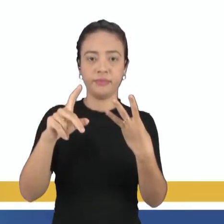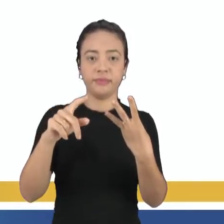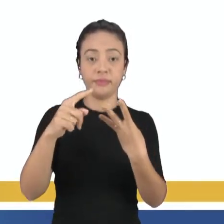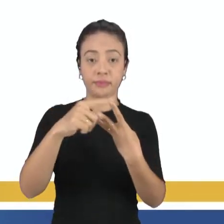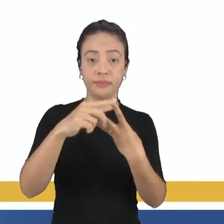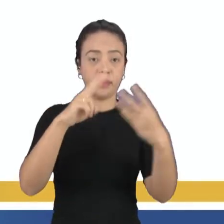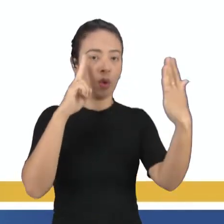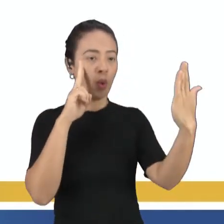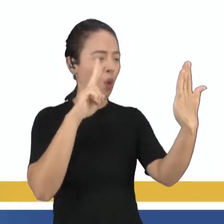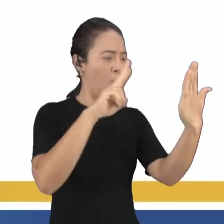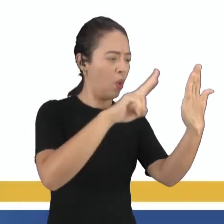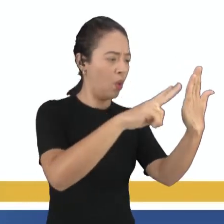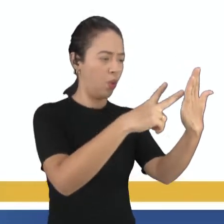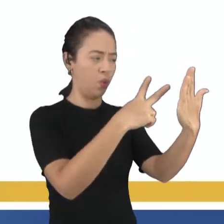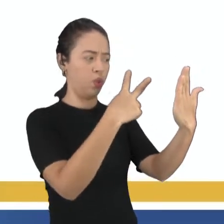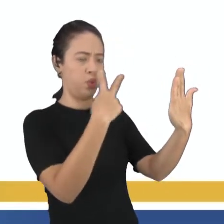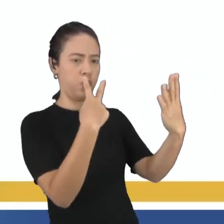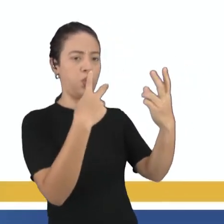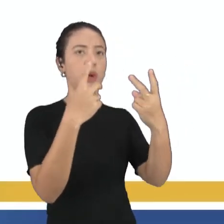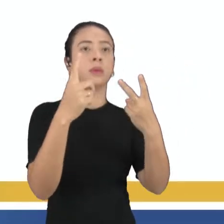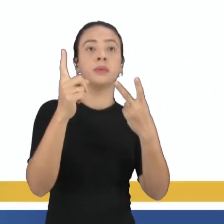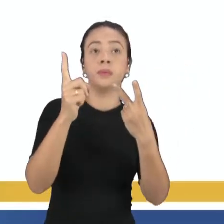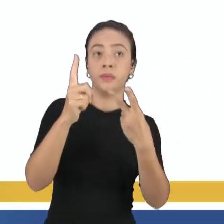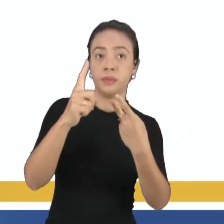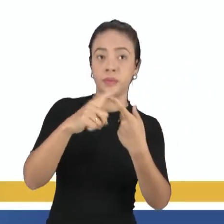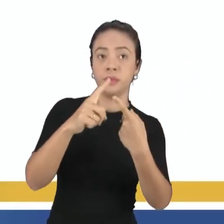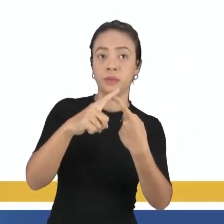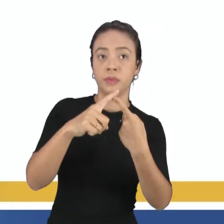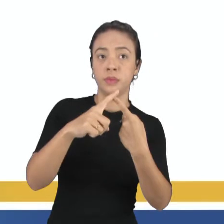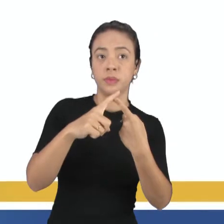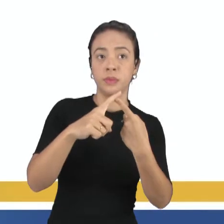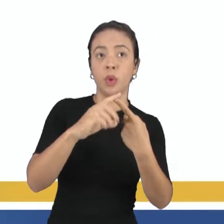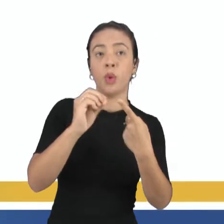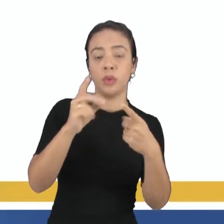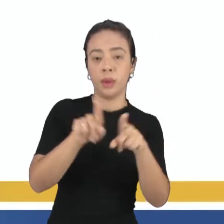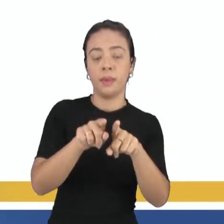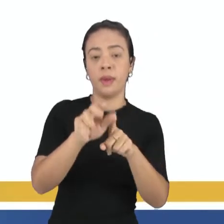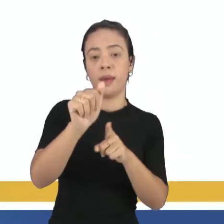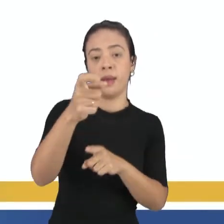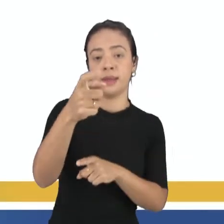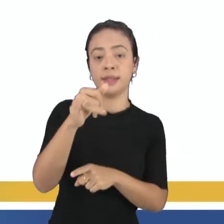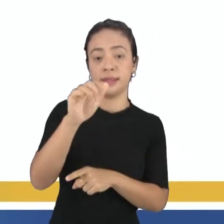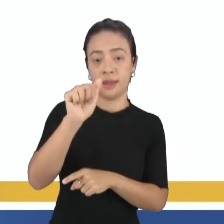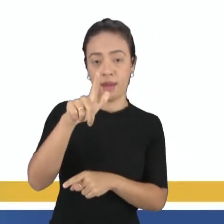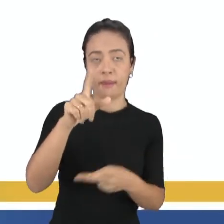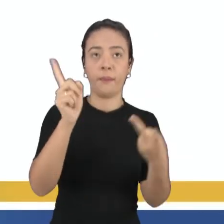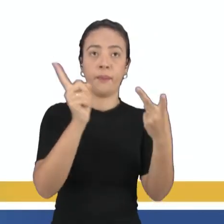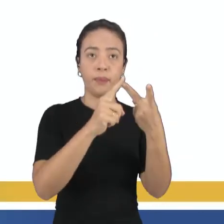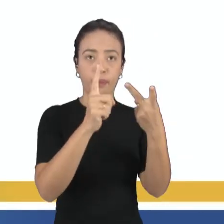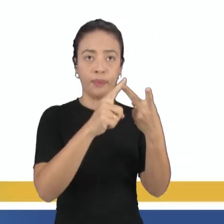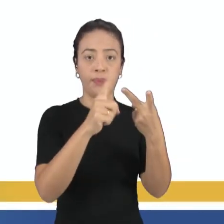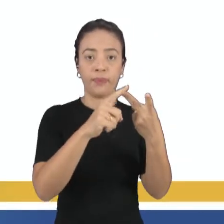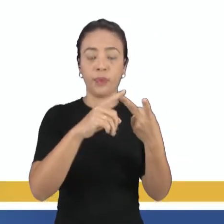Então, reflexão, né? Simetria de reflexão ou simetria axial,